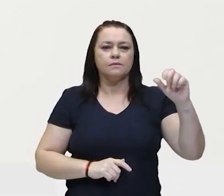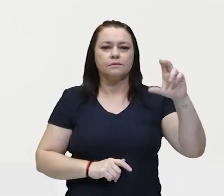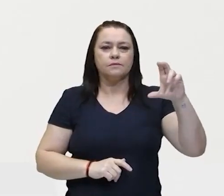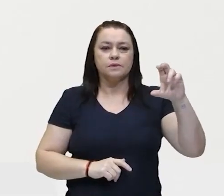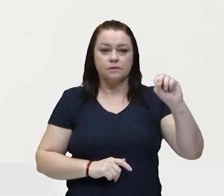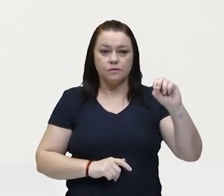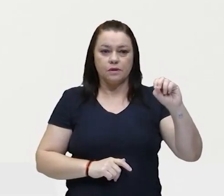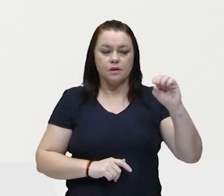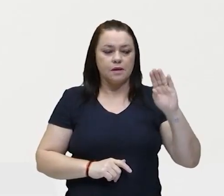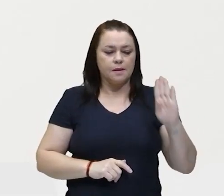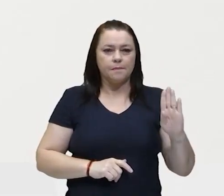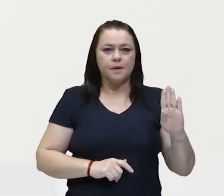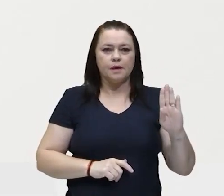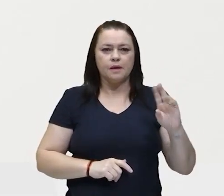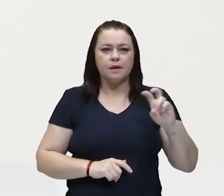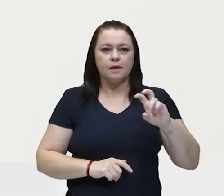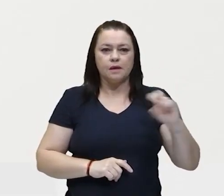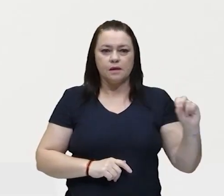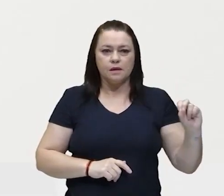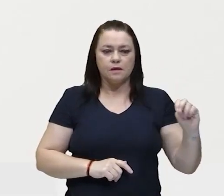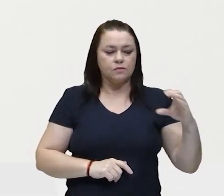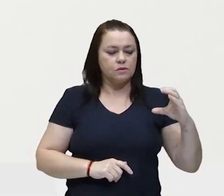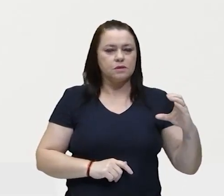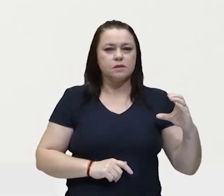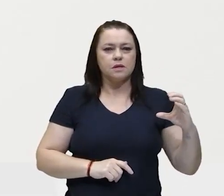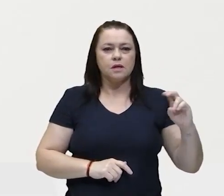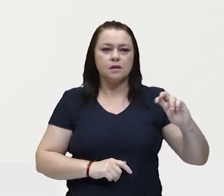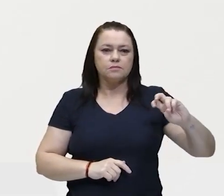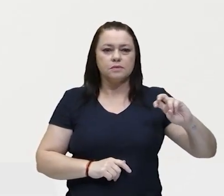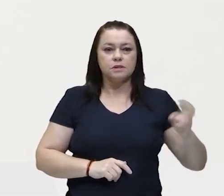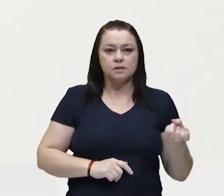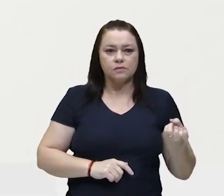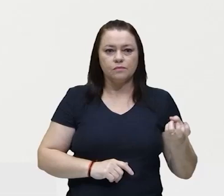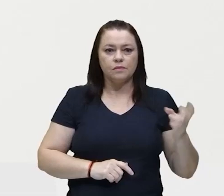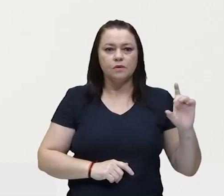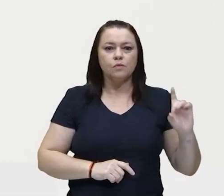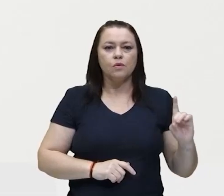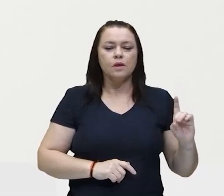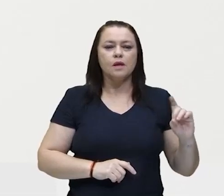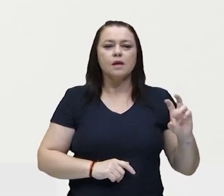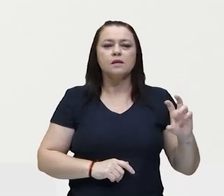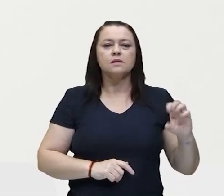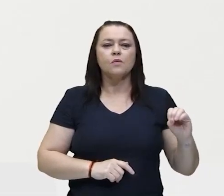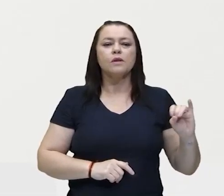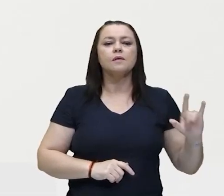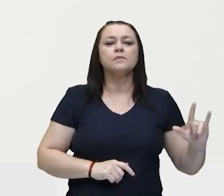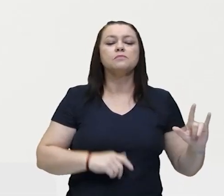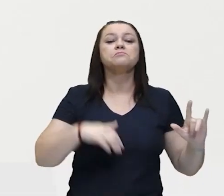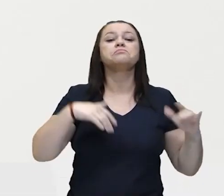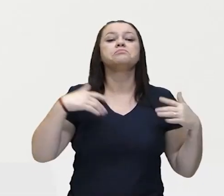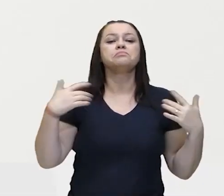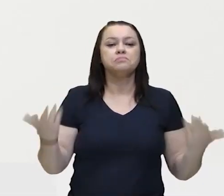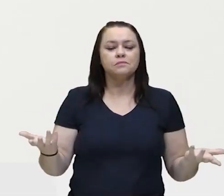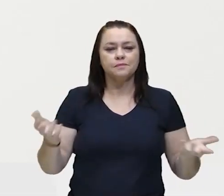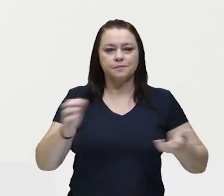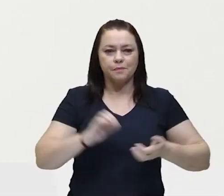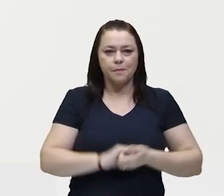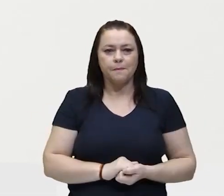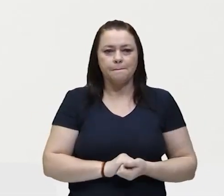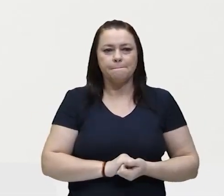B, 500 gramas. Letra C, 5.000 gramas. Ou letra D, 50.000 gramas.